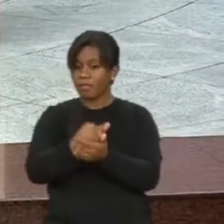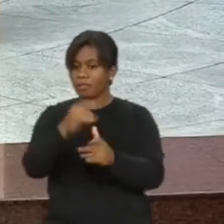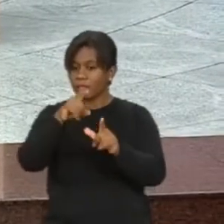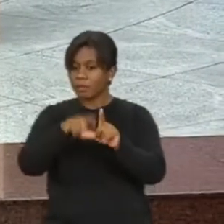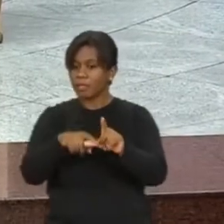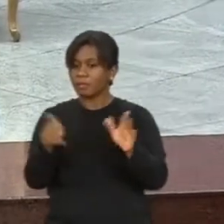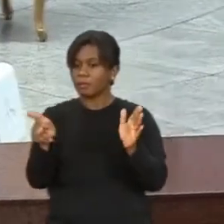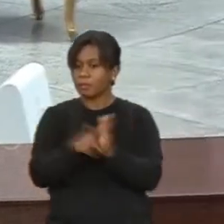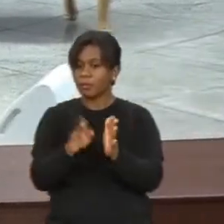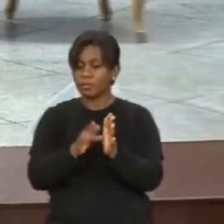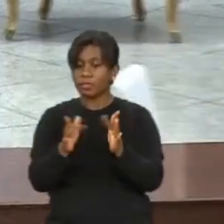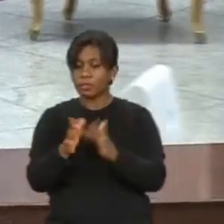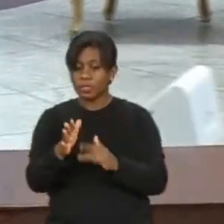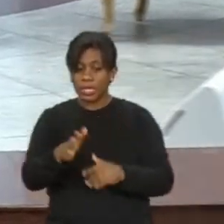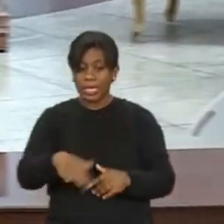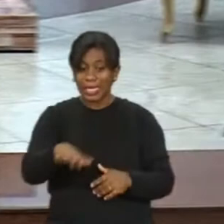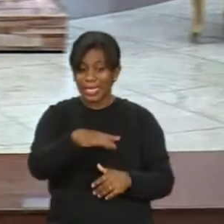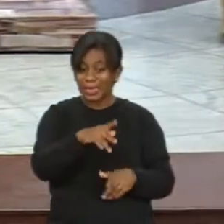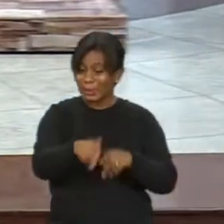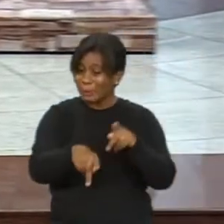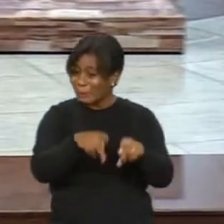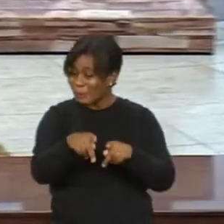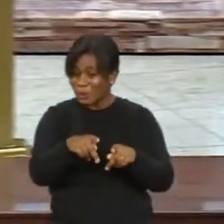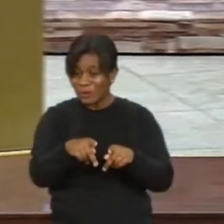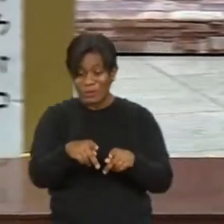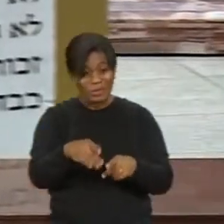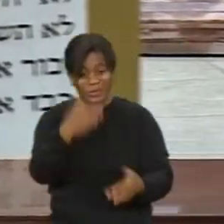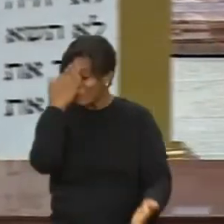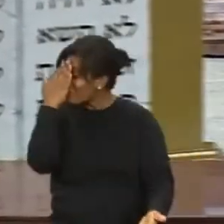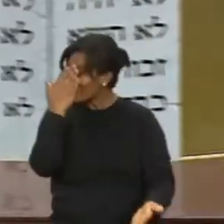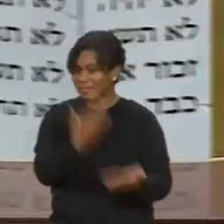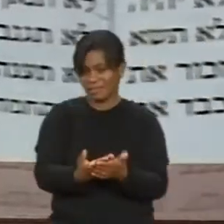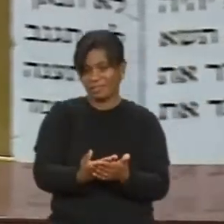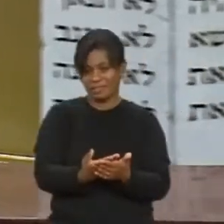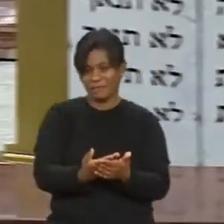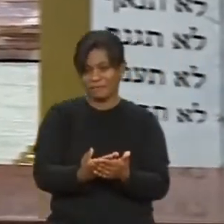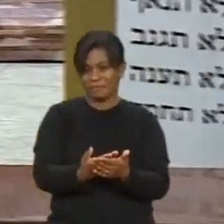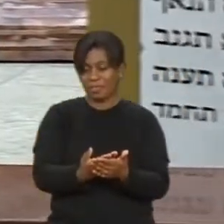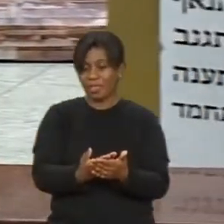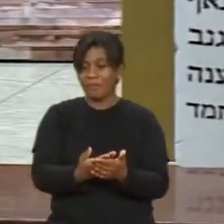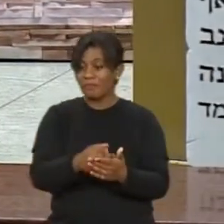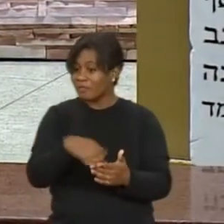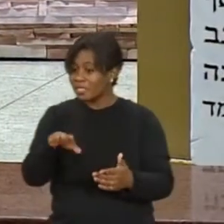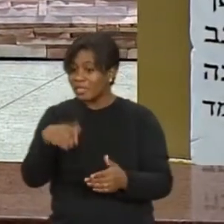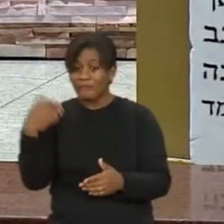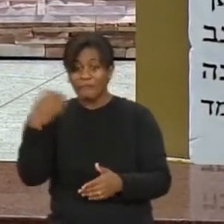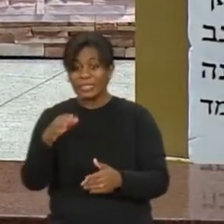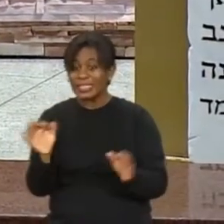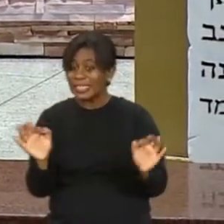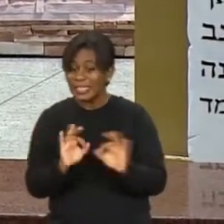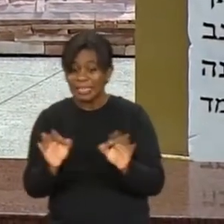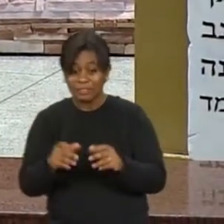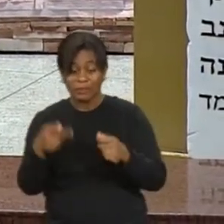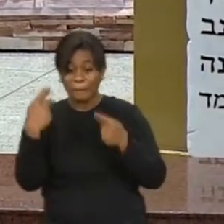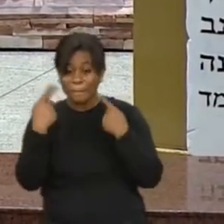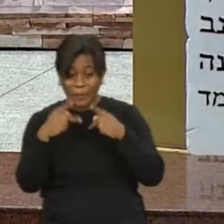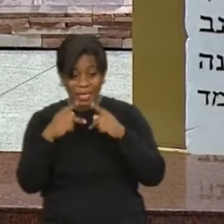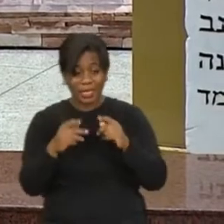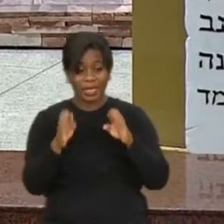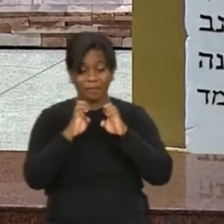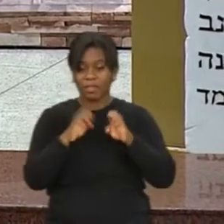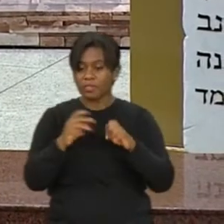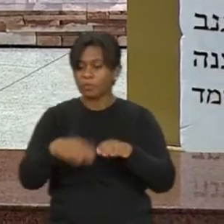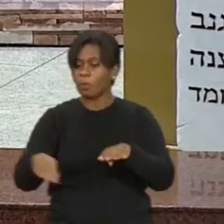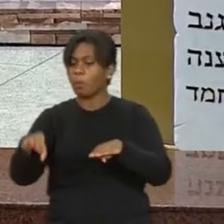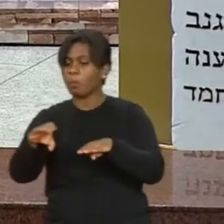incrédulo, agora eu quero ver vocês. Vocês vão sem nada, vocês vão pregar o evangelho sem nada. Coloque as